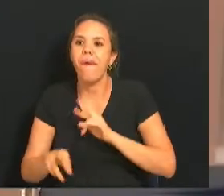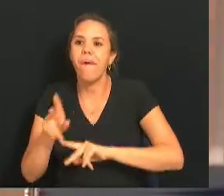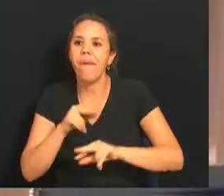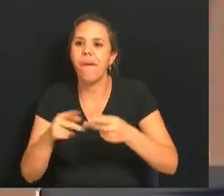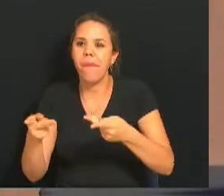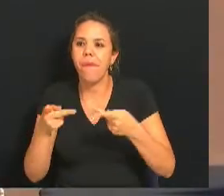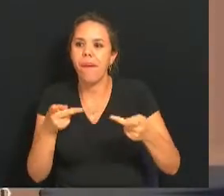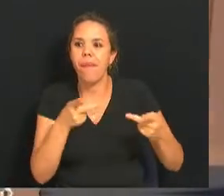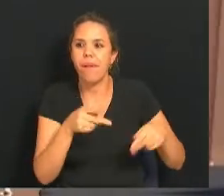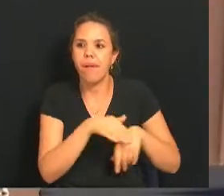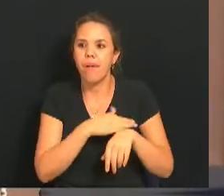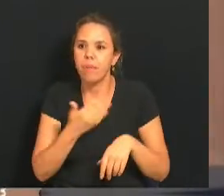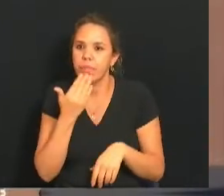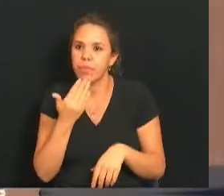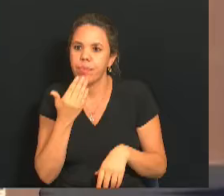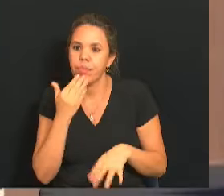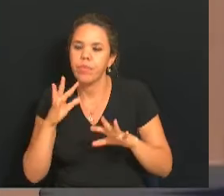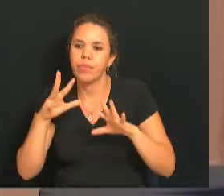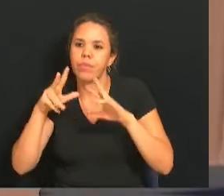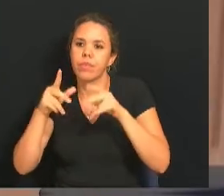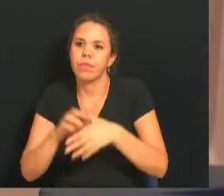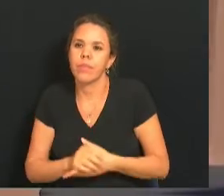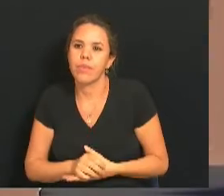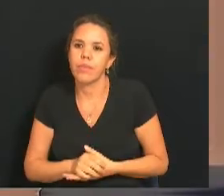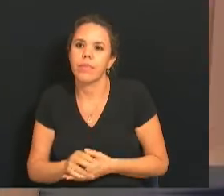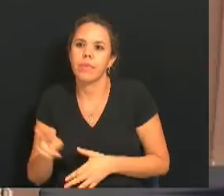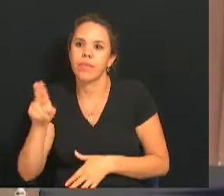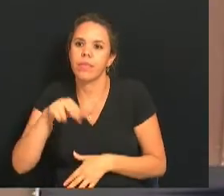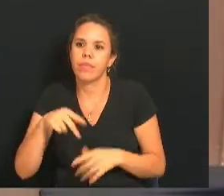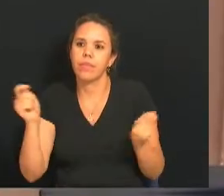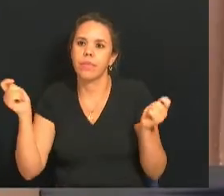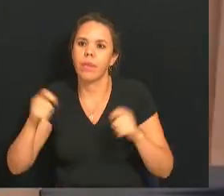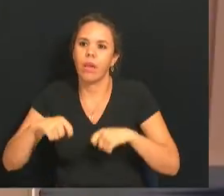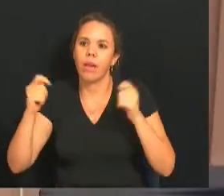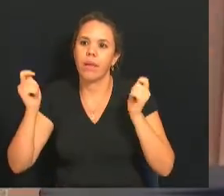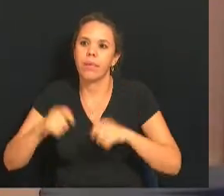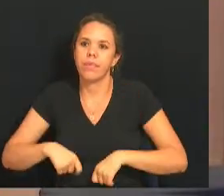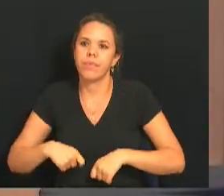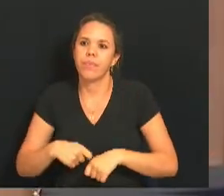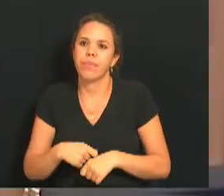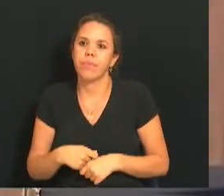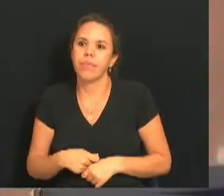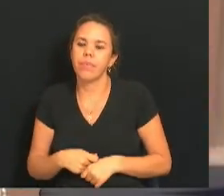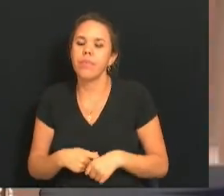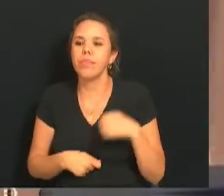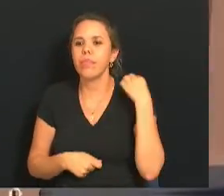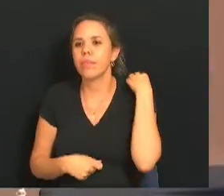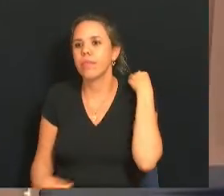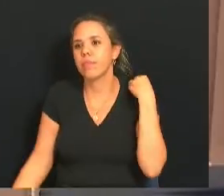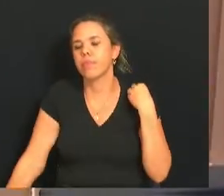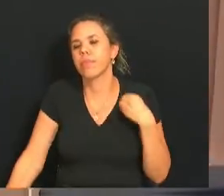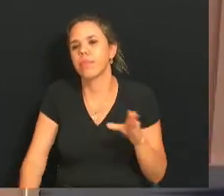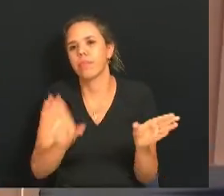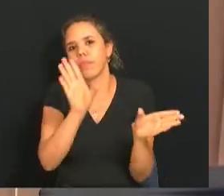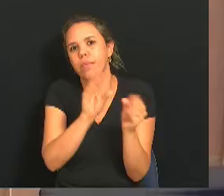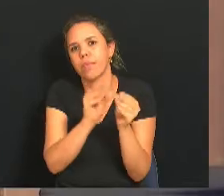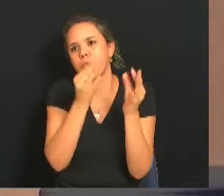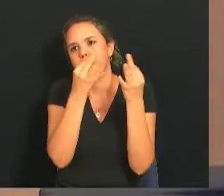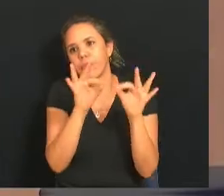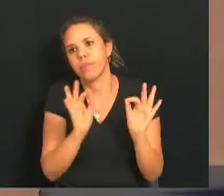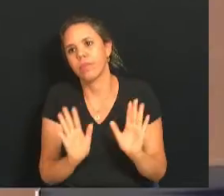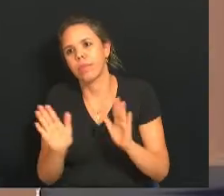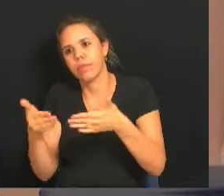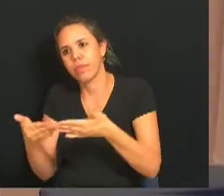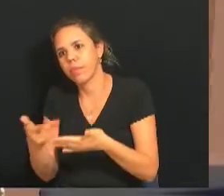vai pedir, evidentemente, que todo mundo use aí a sua capacidade, o seu poder de síntese para focar, né, naquilo